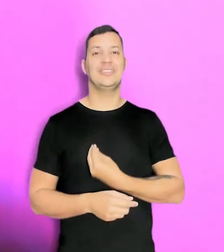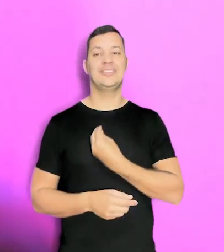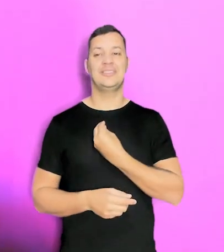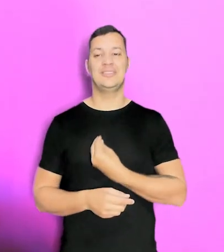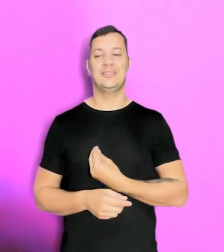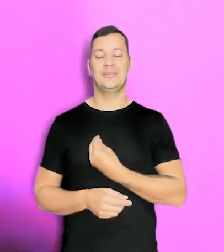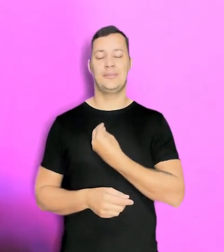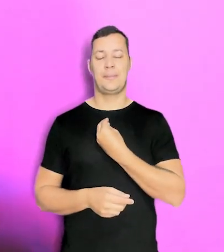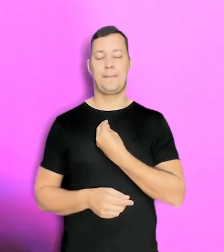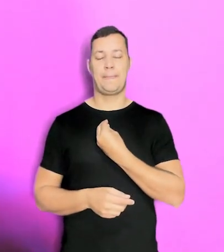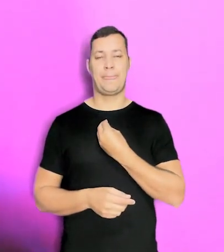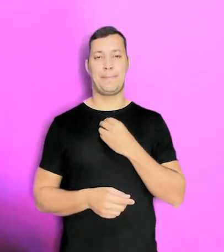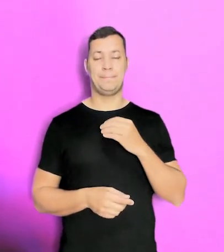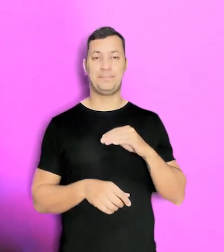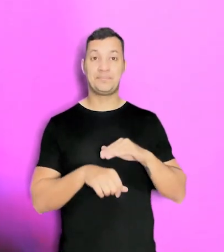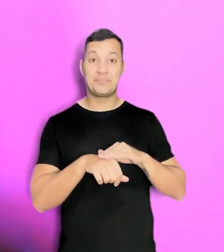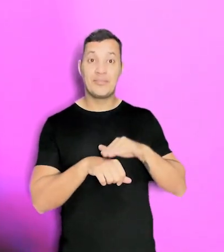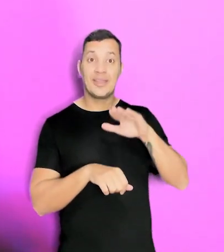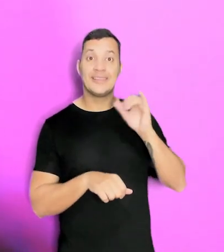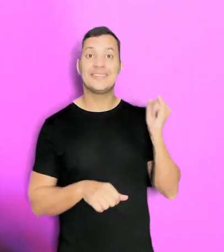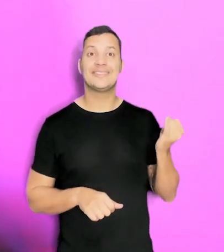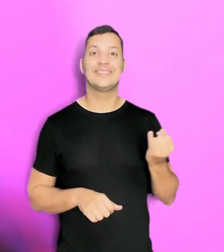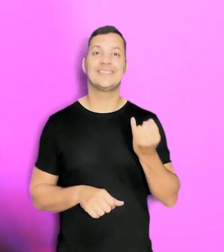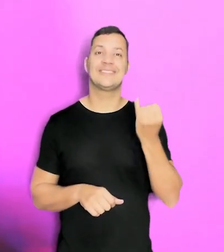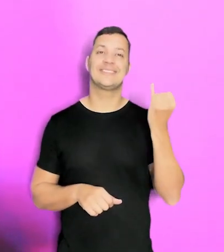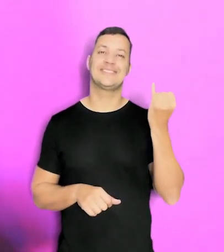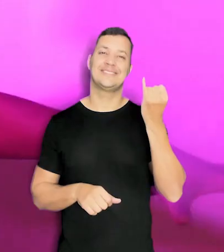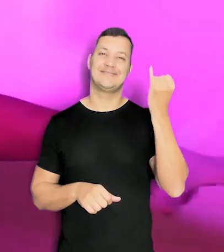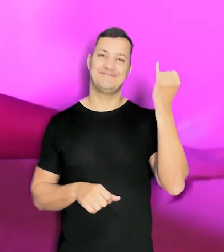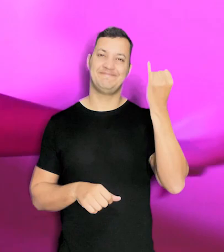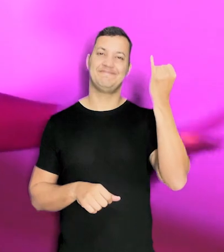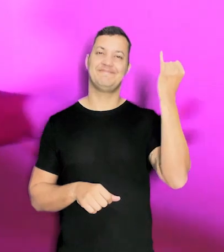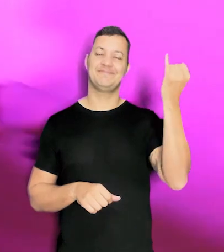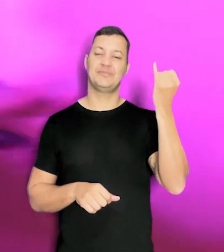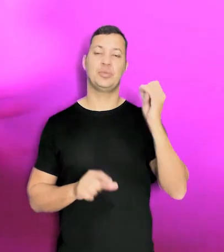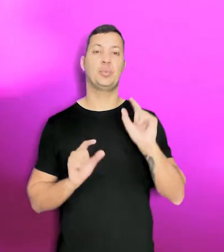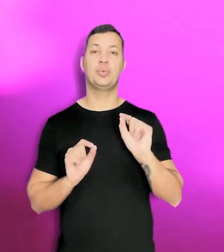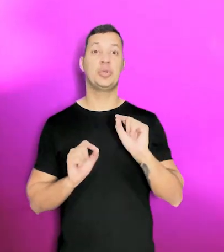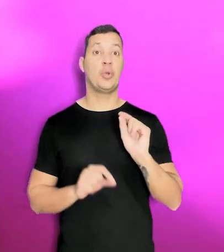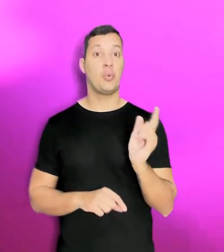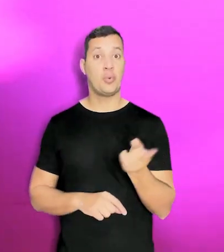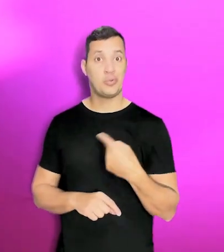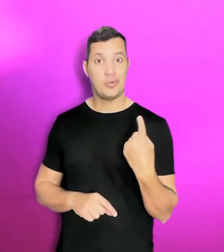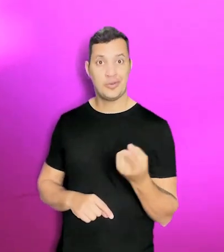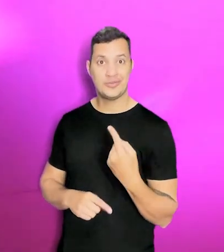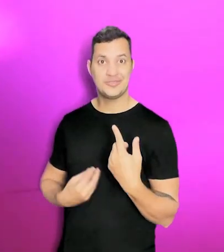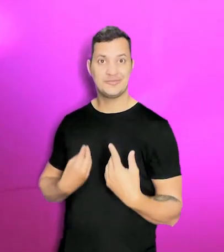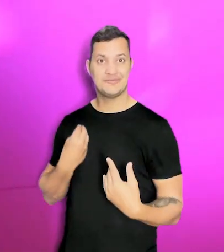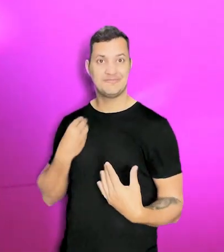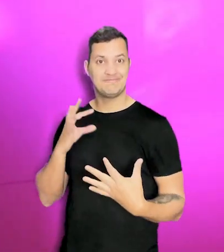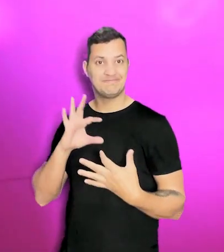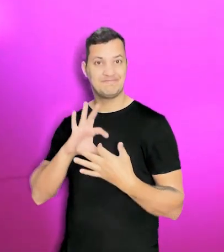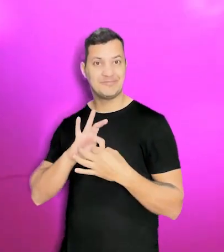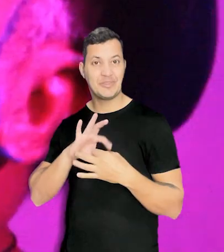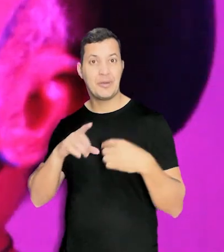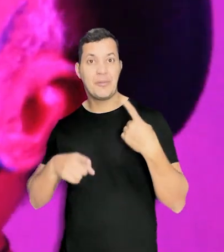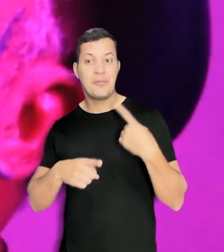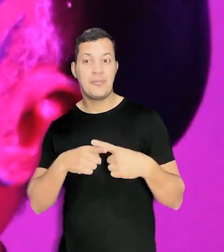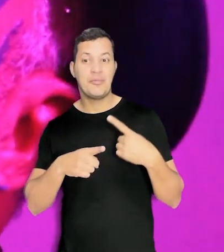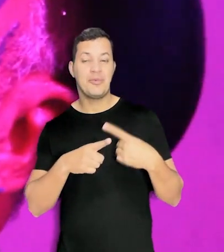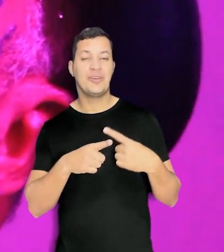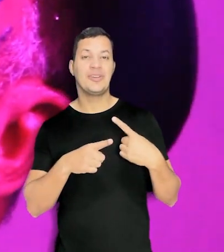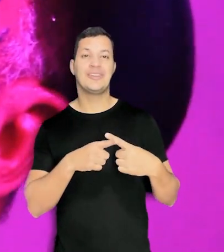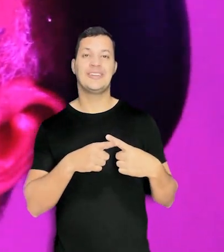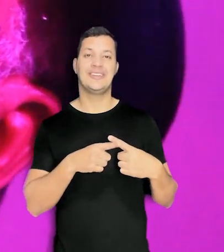Não vai ter sonho mais importante do que o nosso. Porque ele vai ser